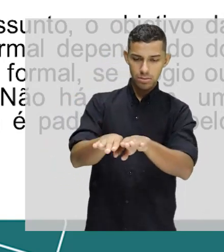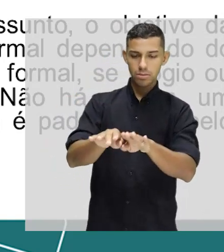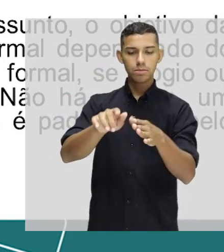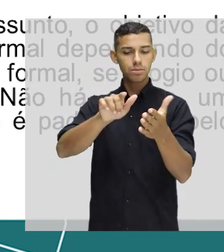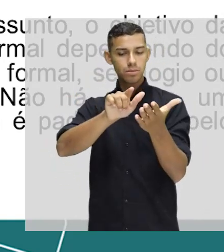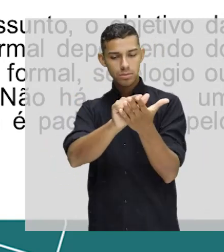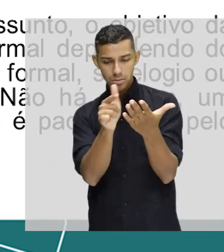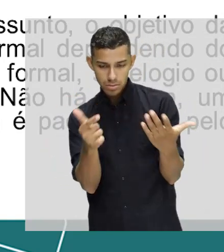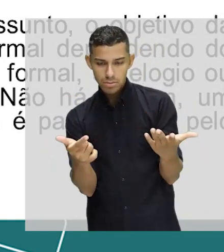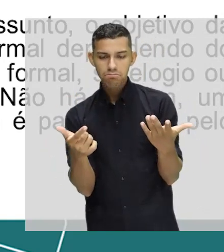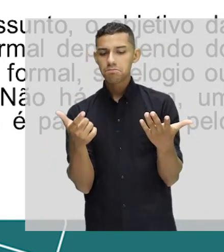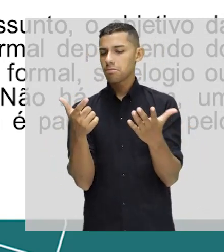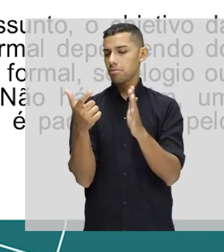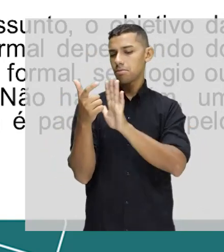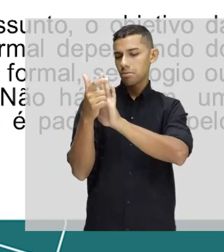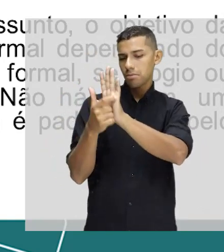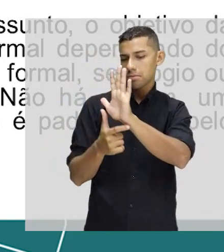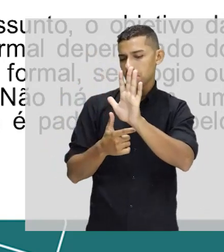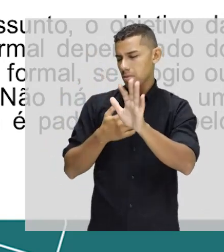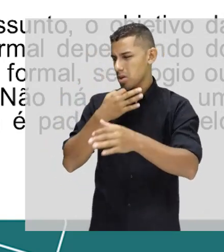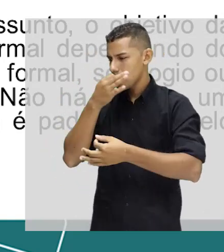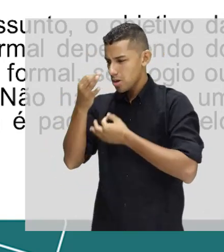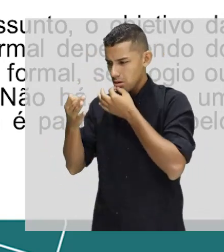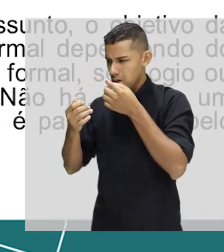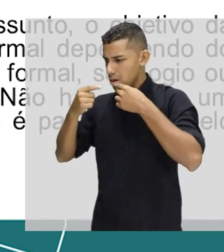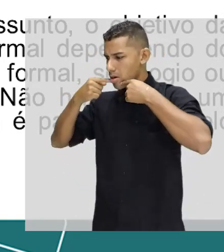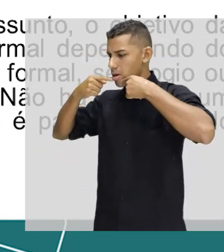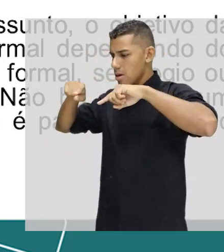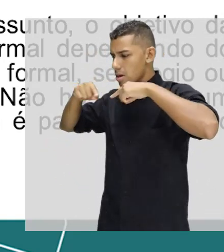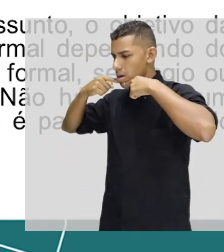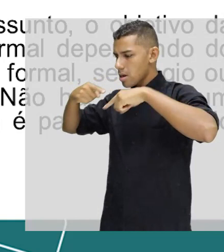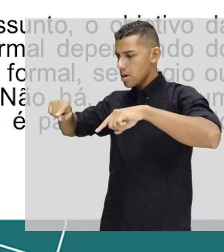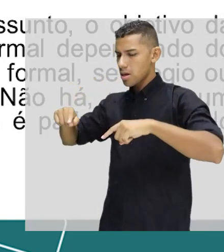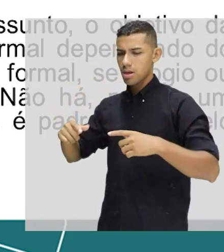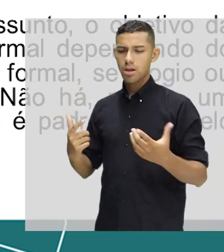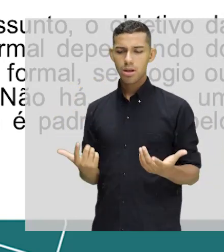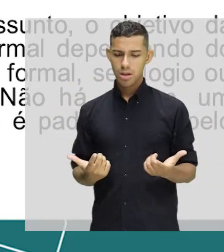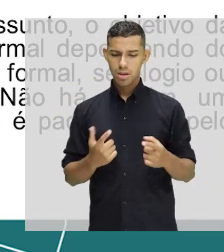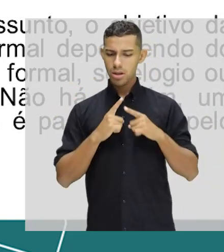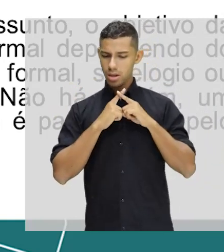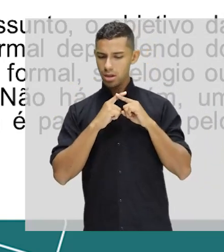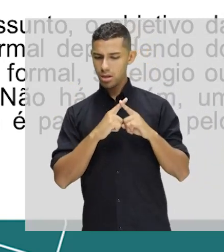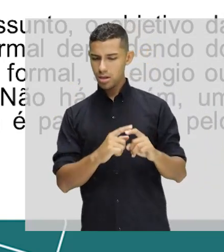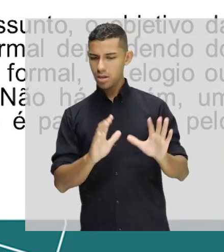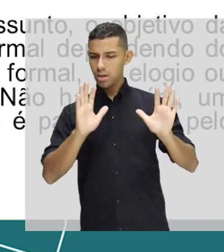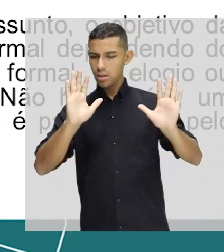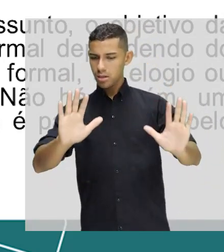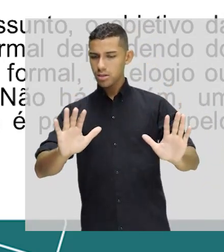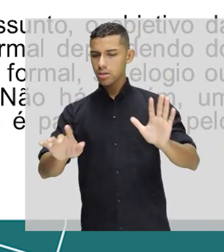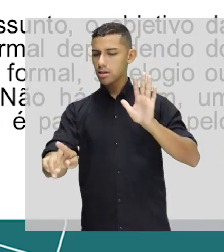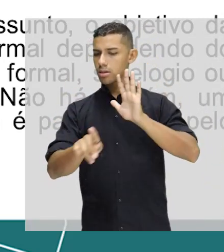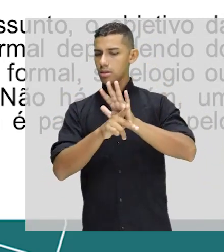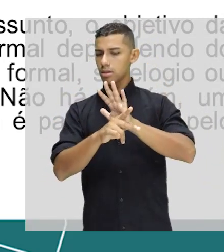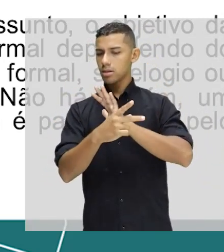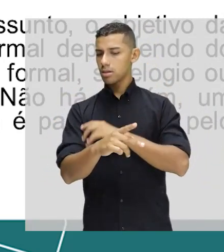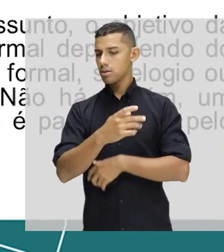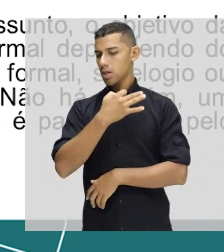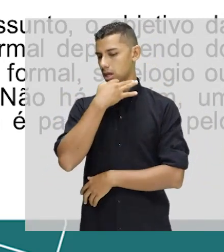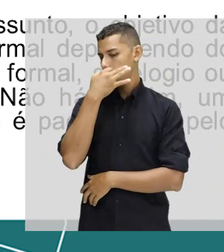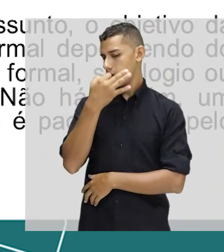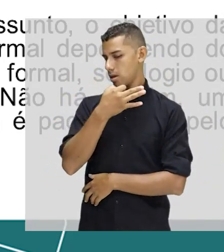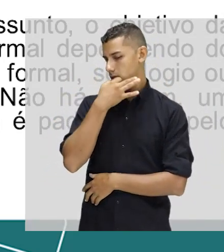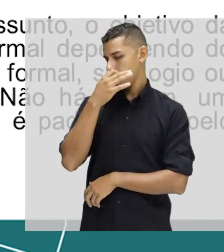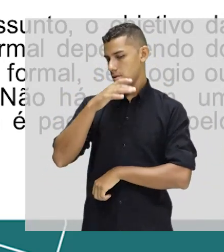as suas sugestões, críticas, opiniões e reclamações, chamados de carta do leitor